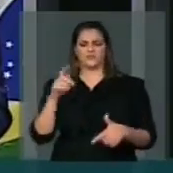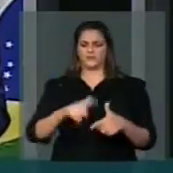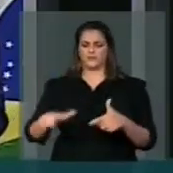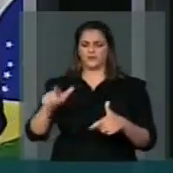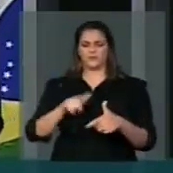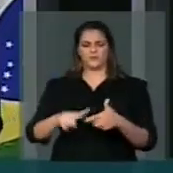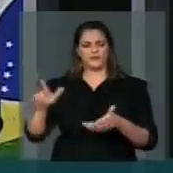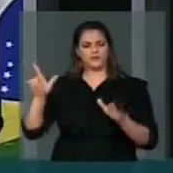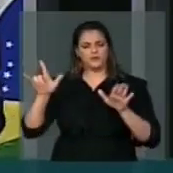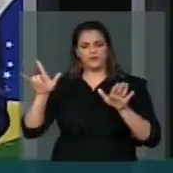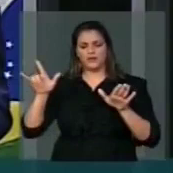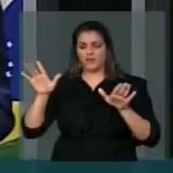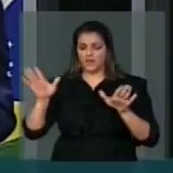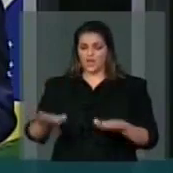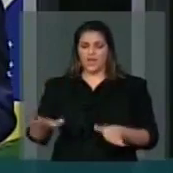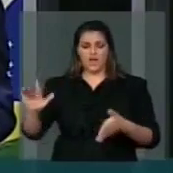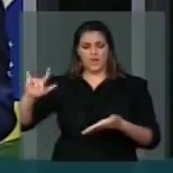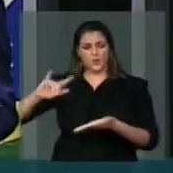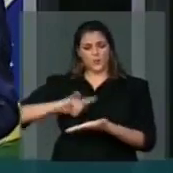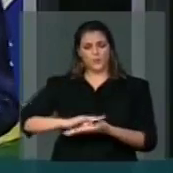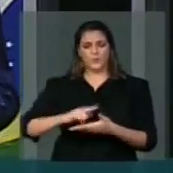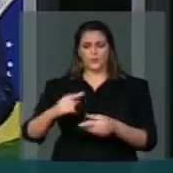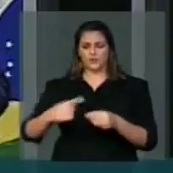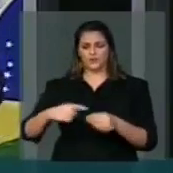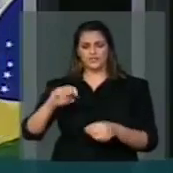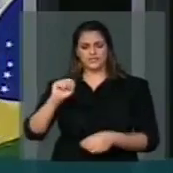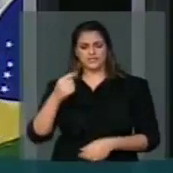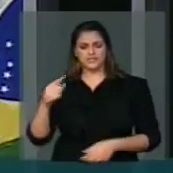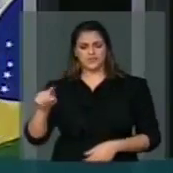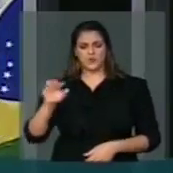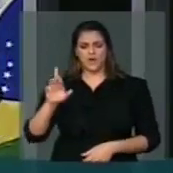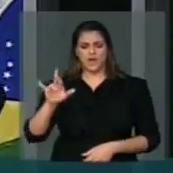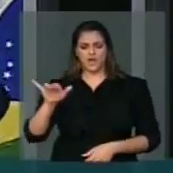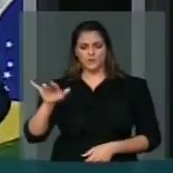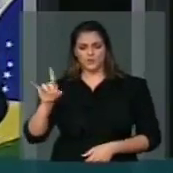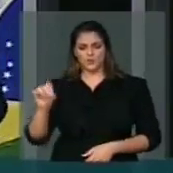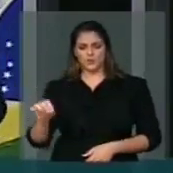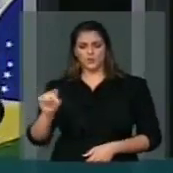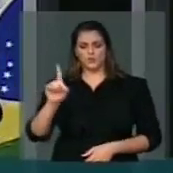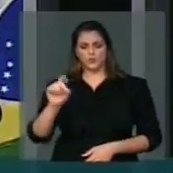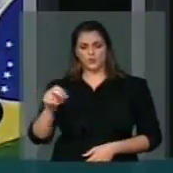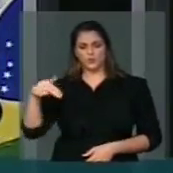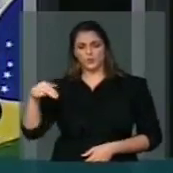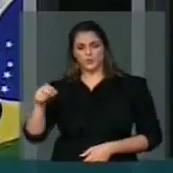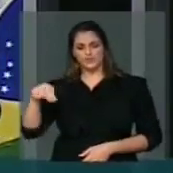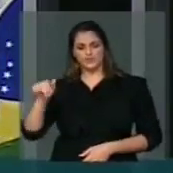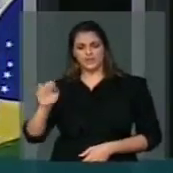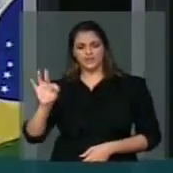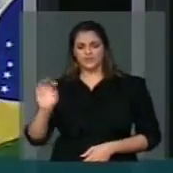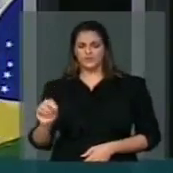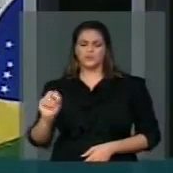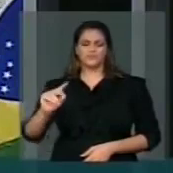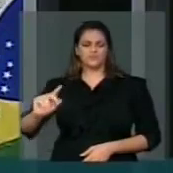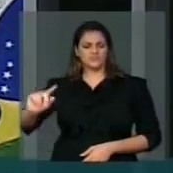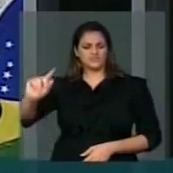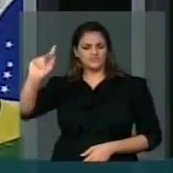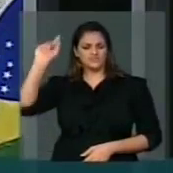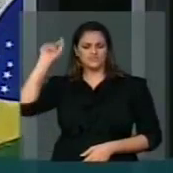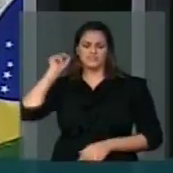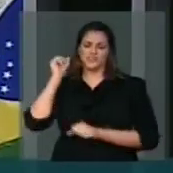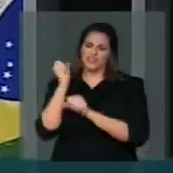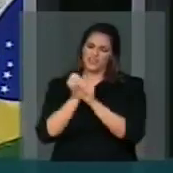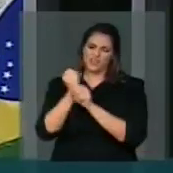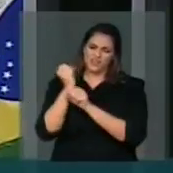de São Raimundo Nonato. O aeroporto de São Raimundo Nonato vem sendo cantado em prosa e verso há vários